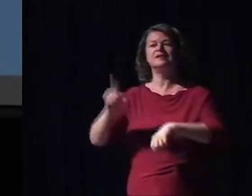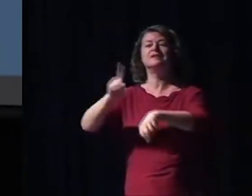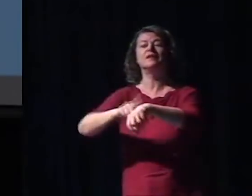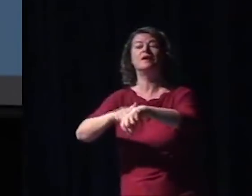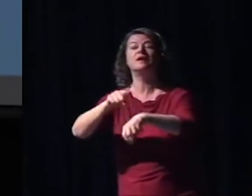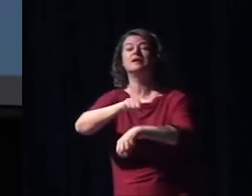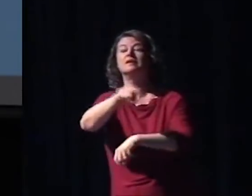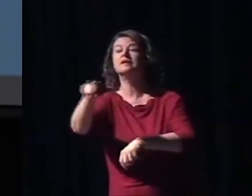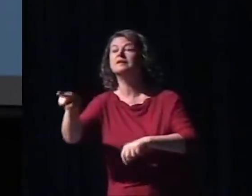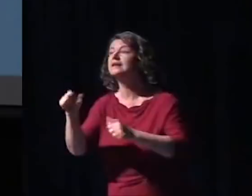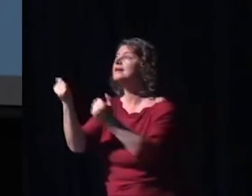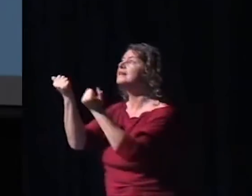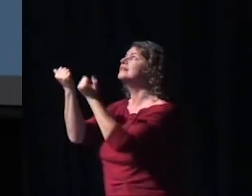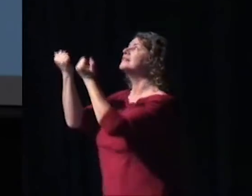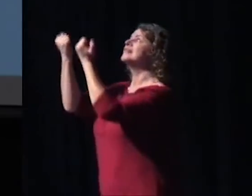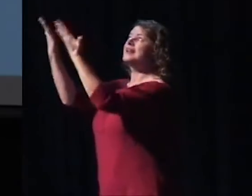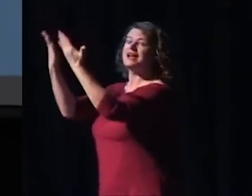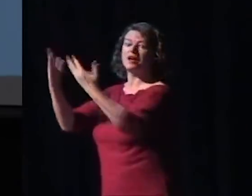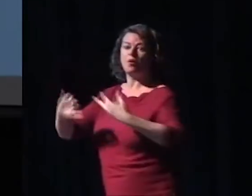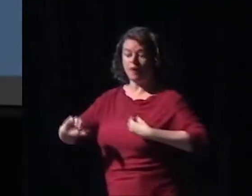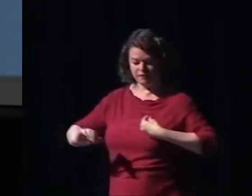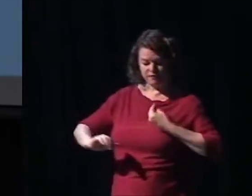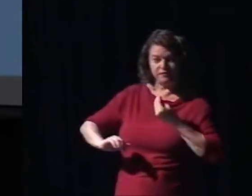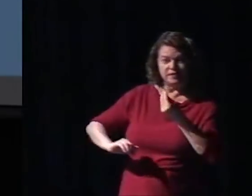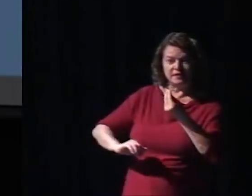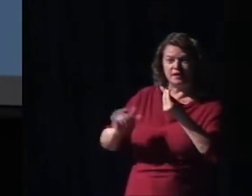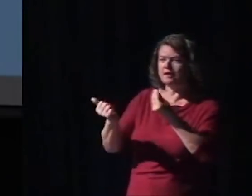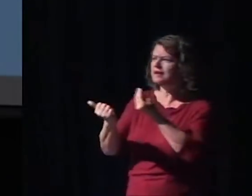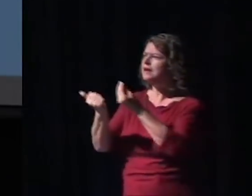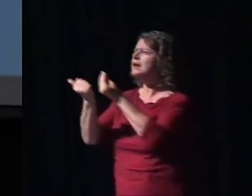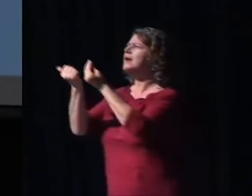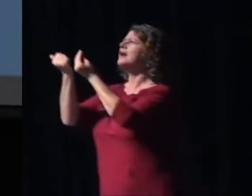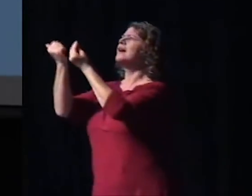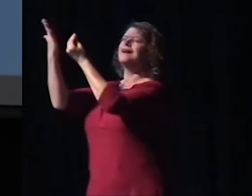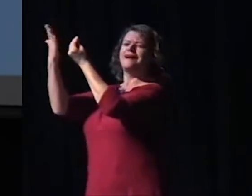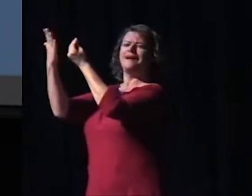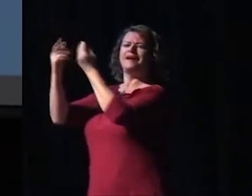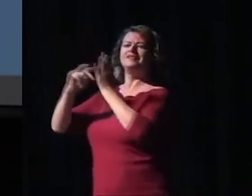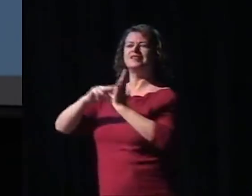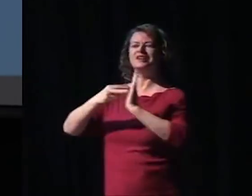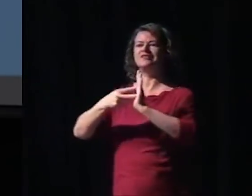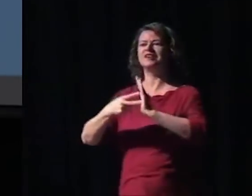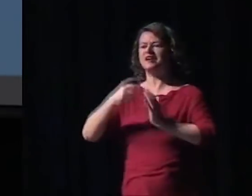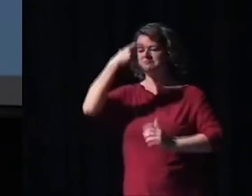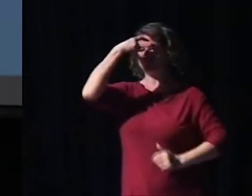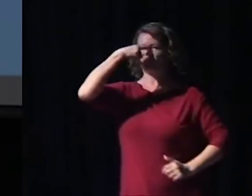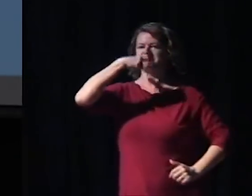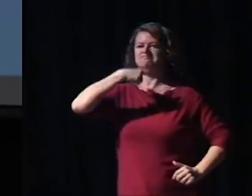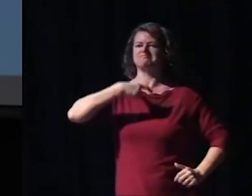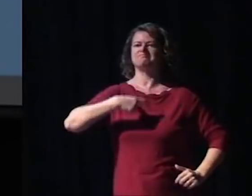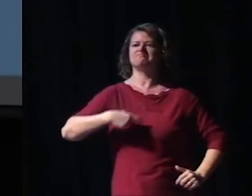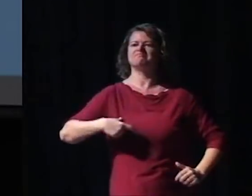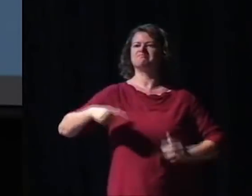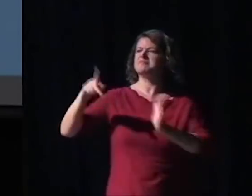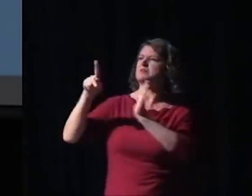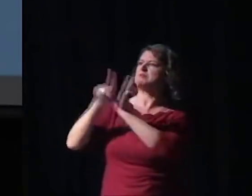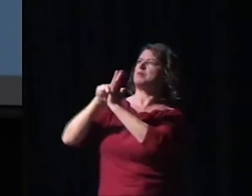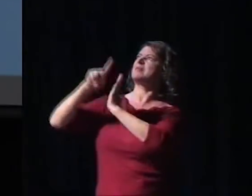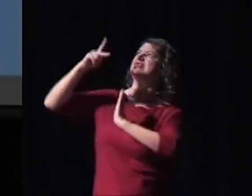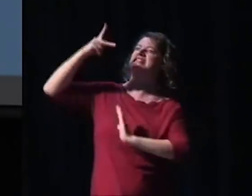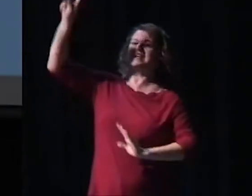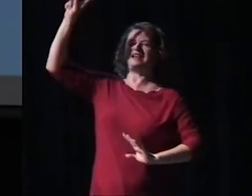agora, aquilo ou aquele pertence apenas a Deus. O nazireu,